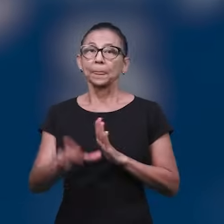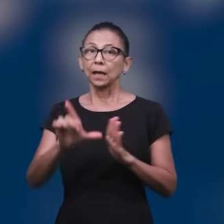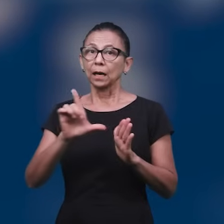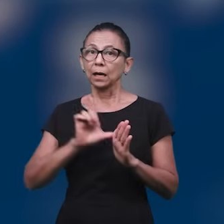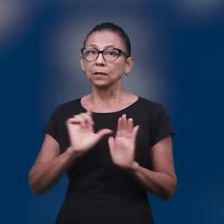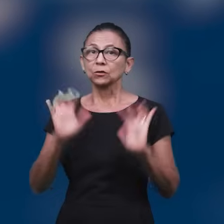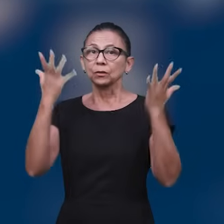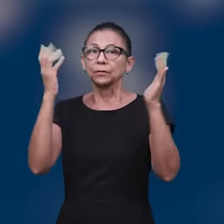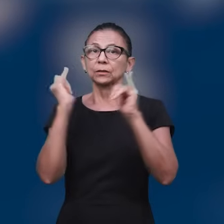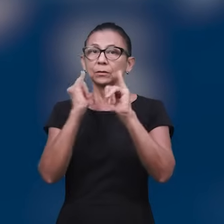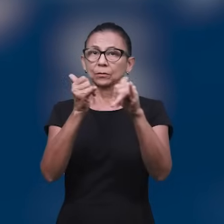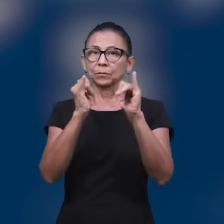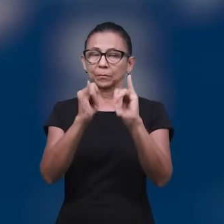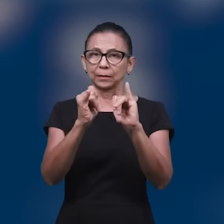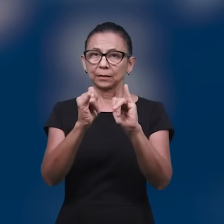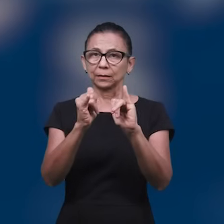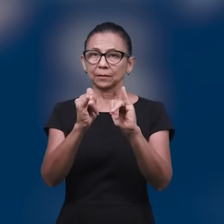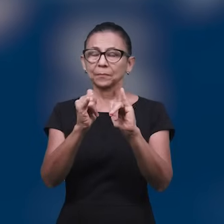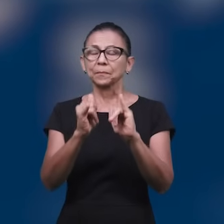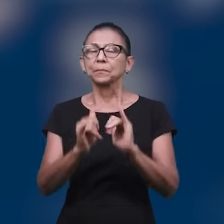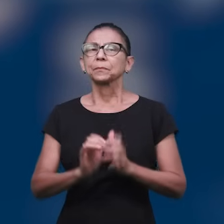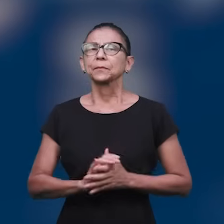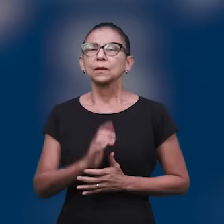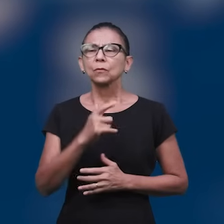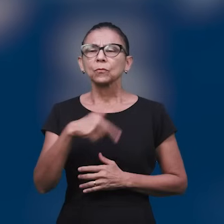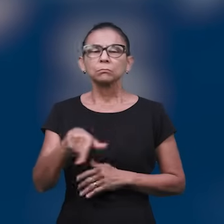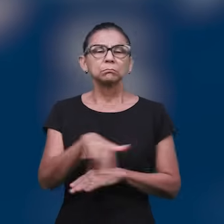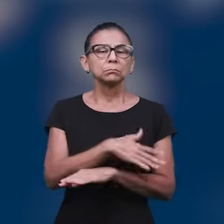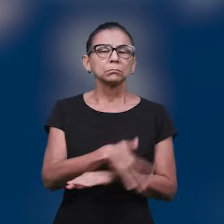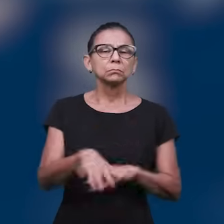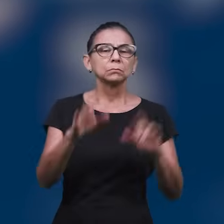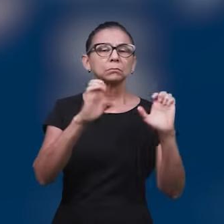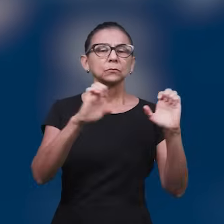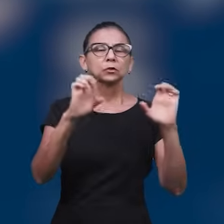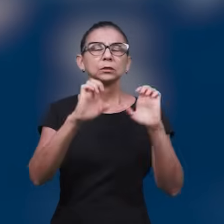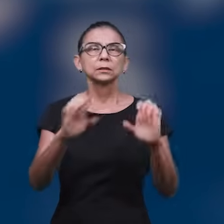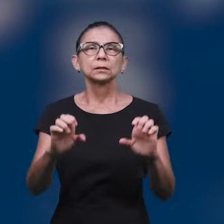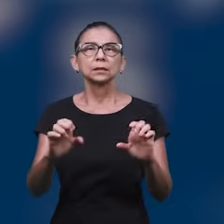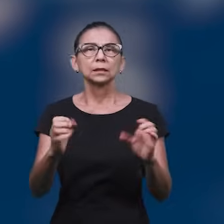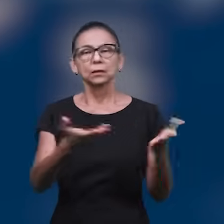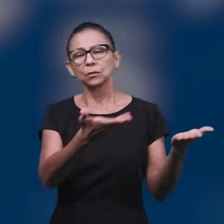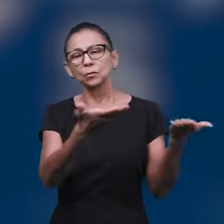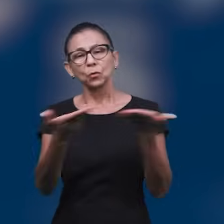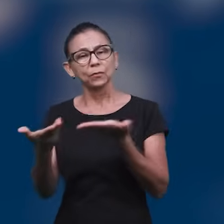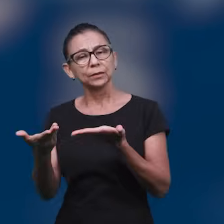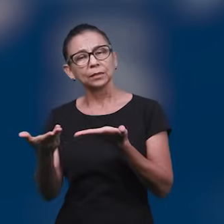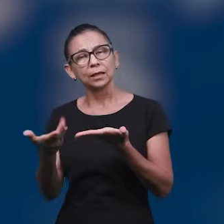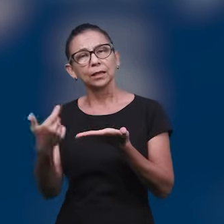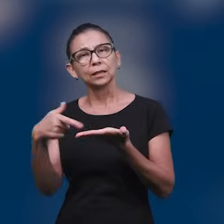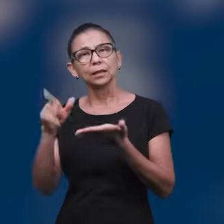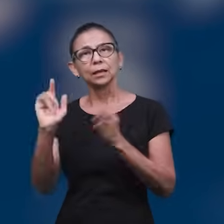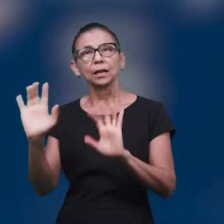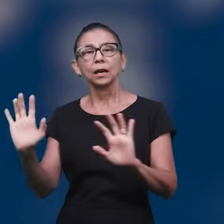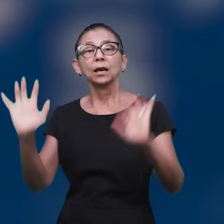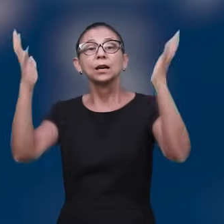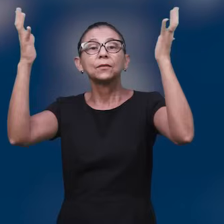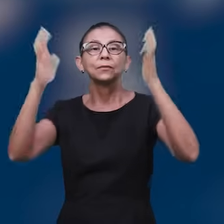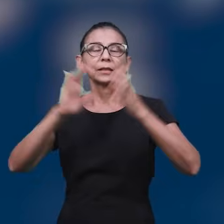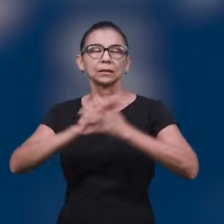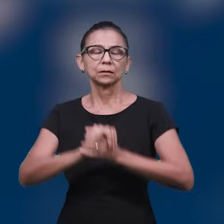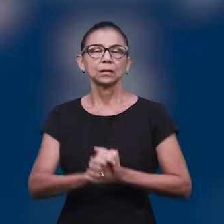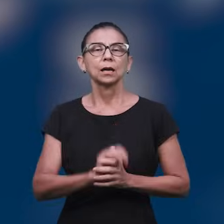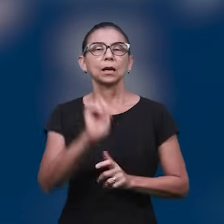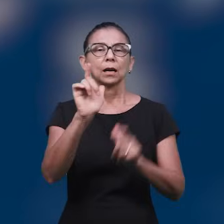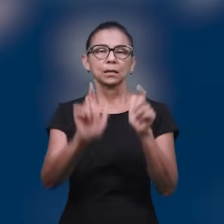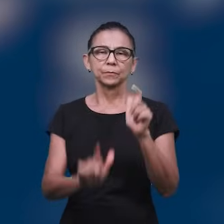ao evento Trombetas e Festas para evangelizar, convidar para o evento. E muitas pessoas foram abordadas,